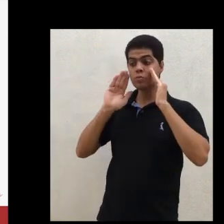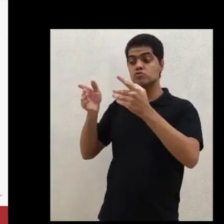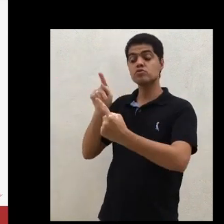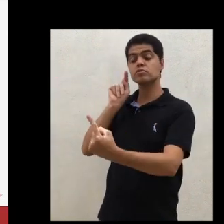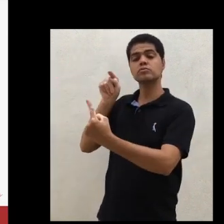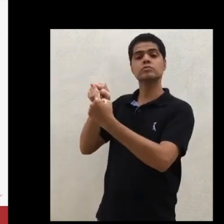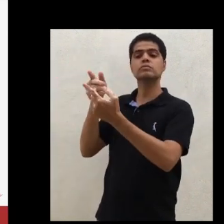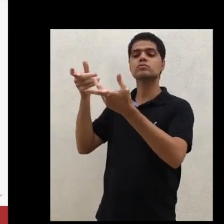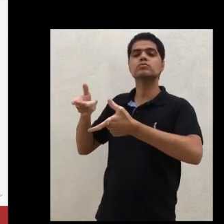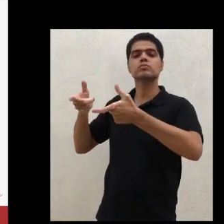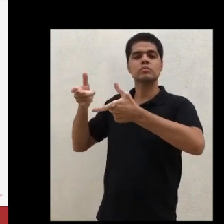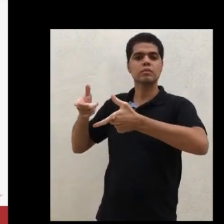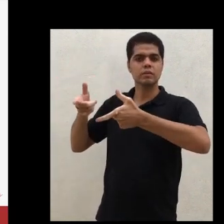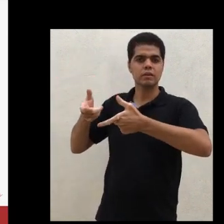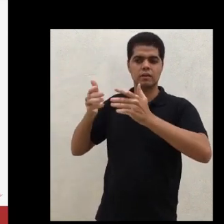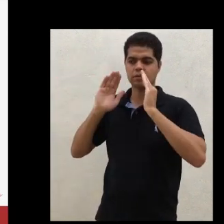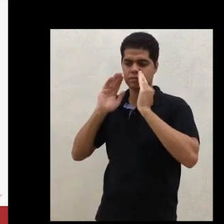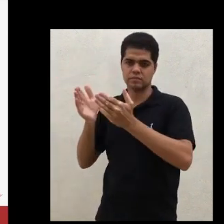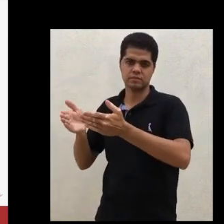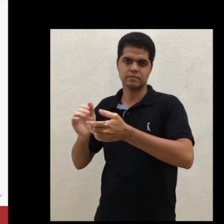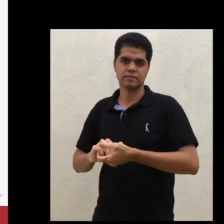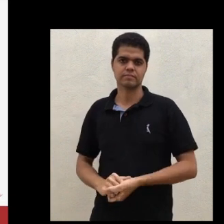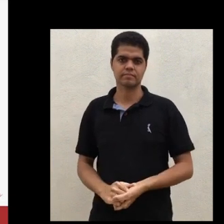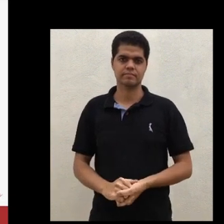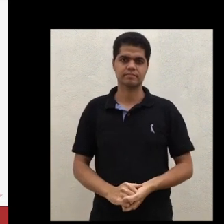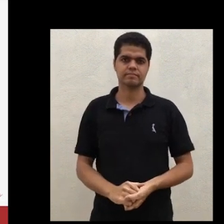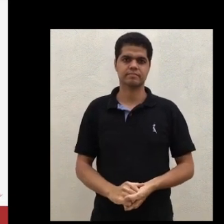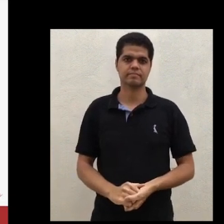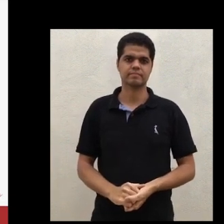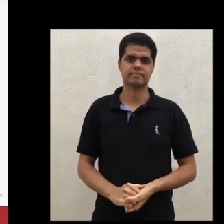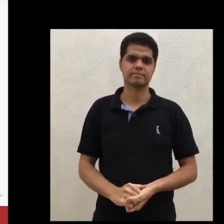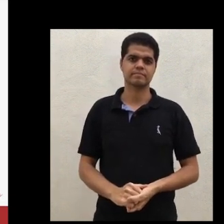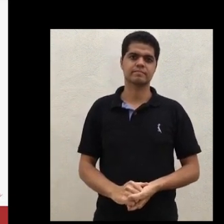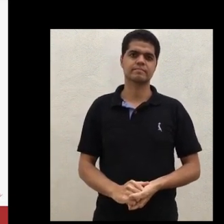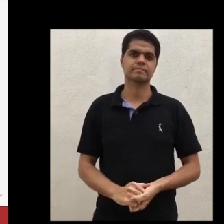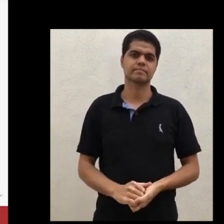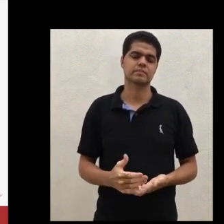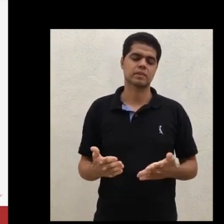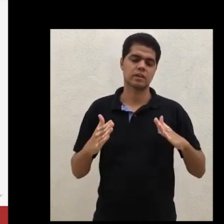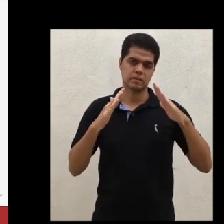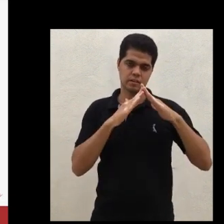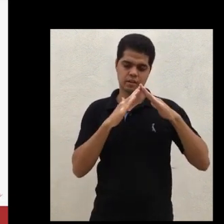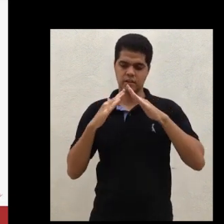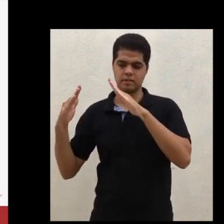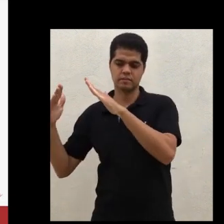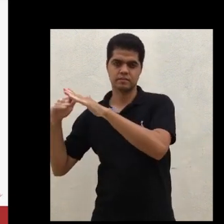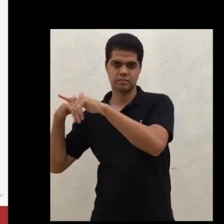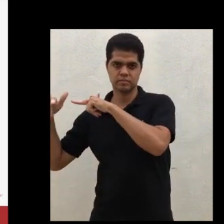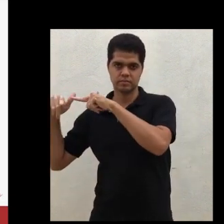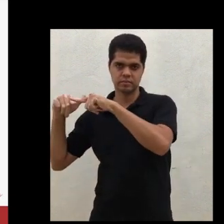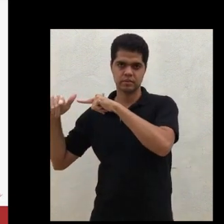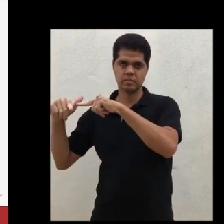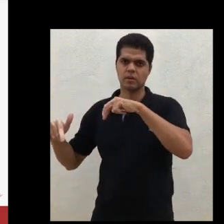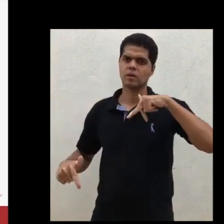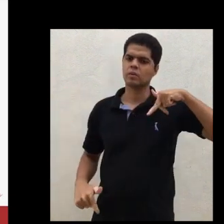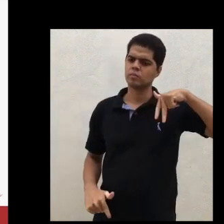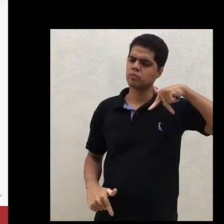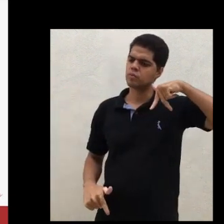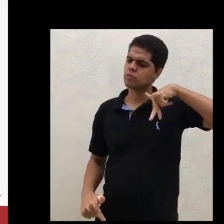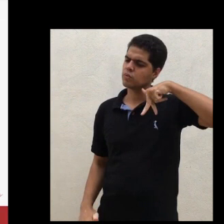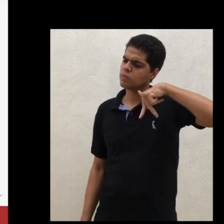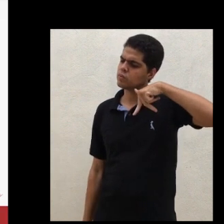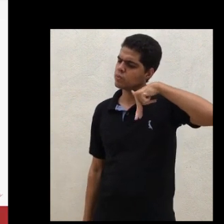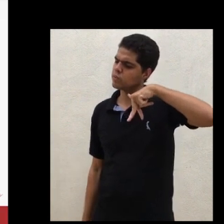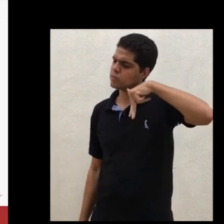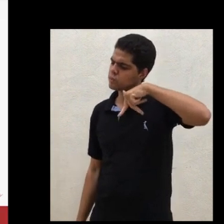vai chegar. Tá? Só falando de uma outra maneira. Ir da sua casa para o seu trabalho,